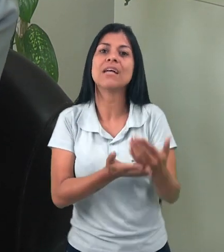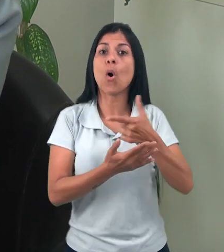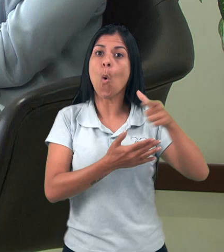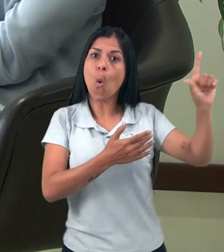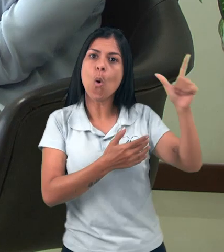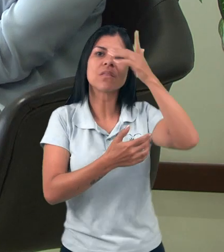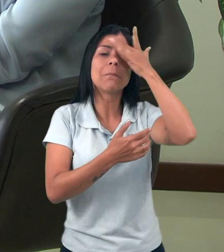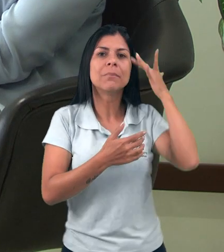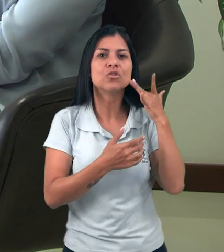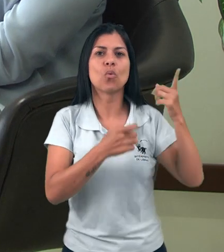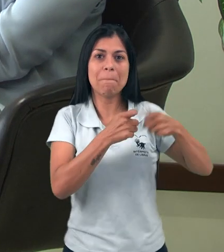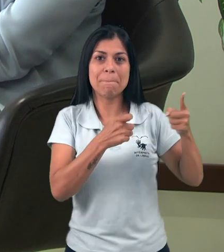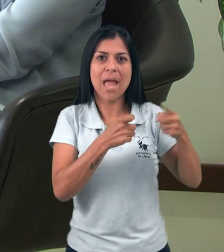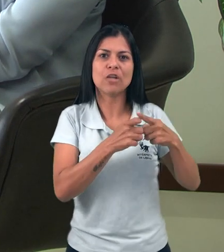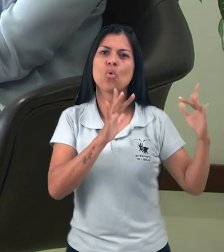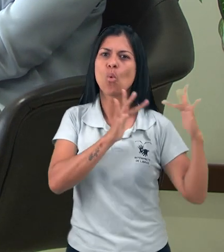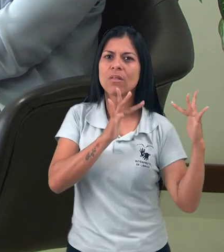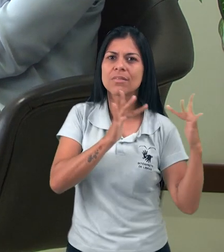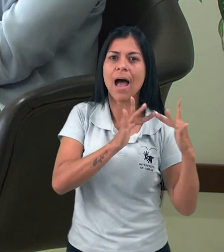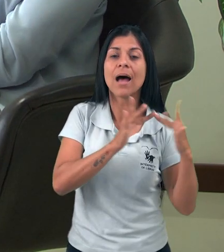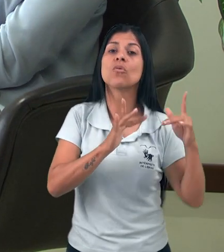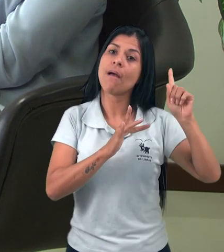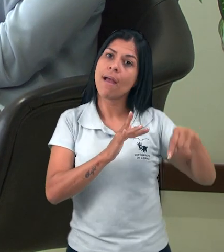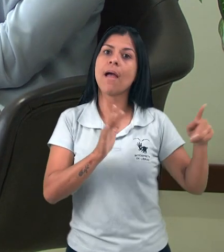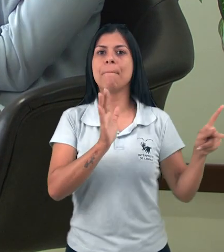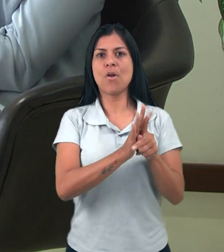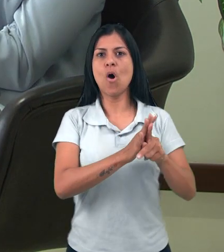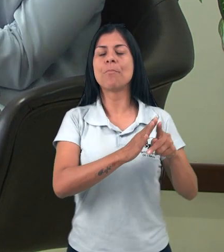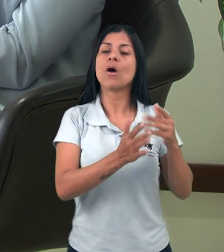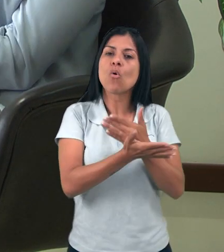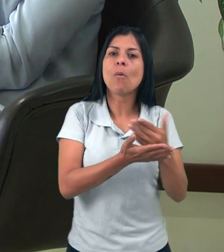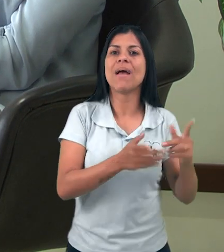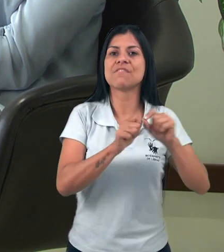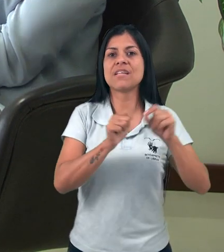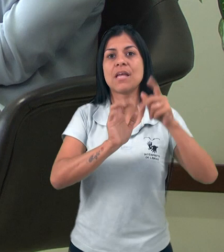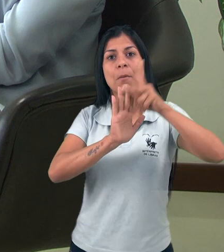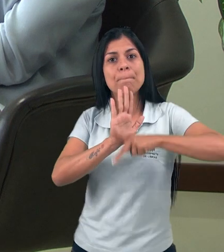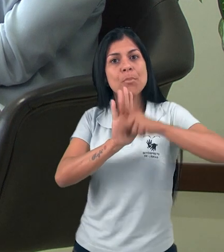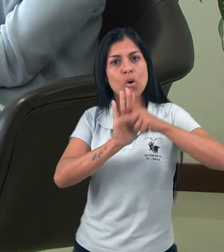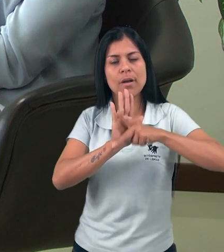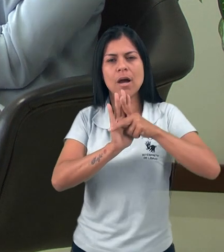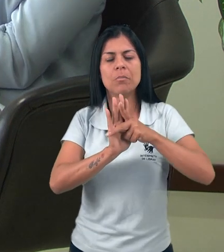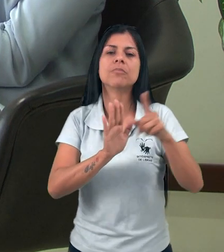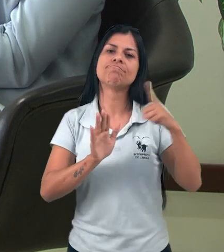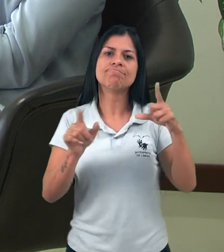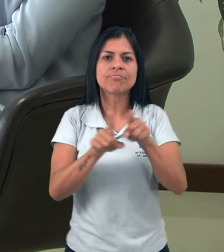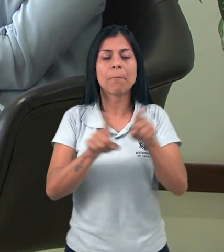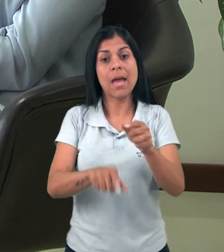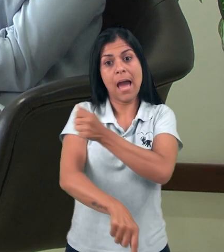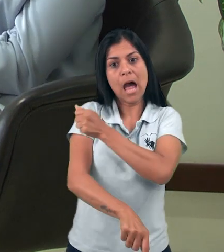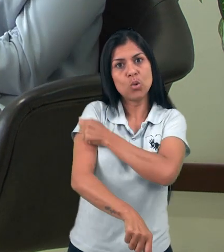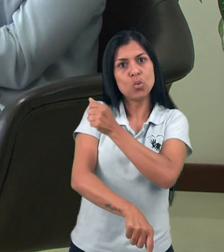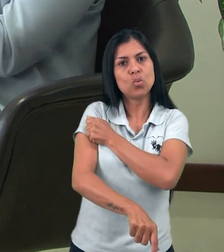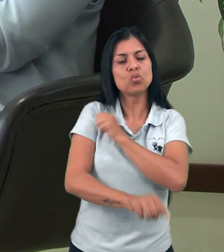de Barros, que é o cirurgião plástico da universidade na época. Os dois começam então a estruturar o programa. Junto com